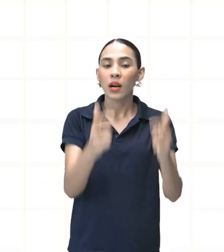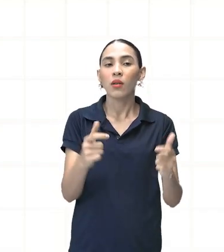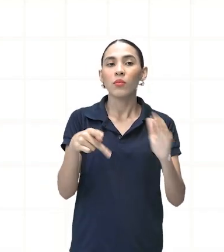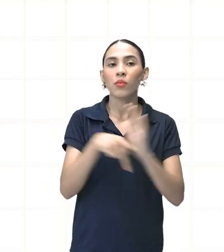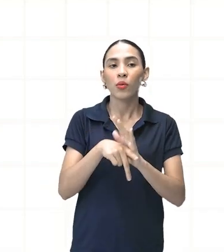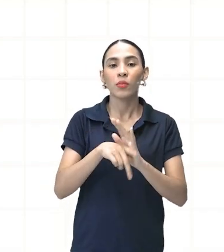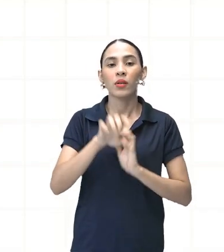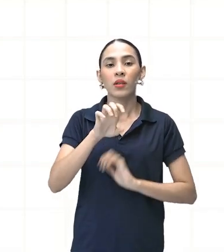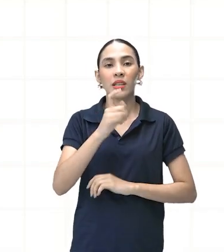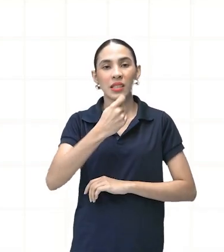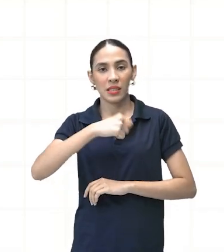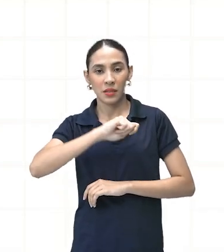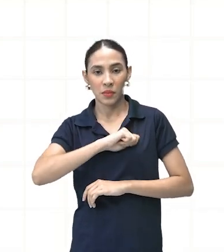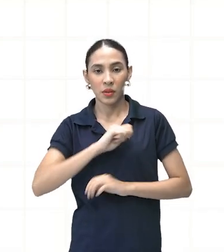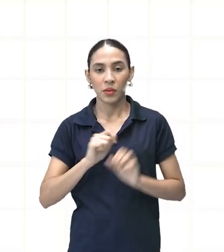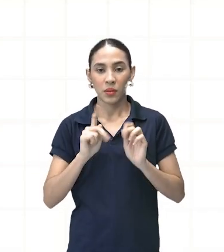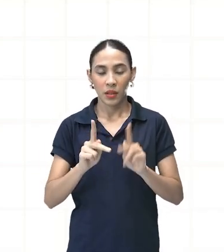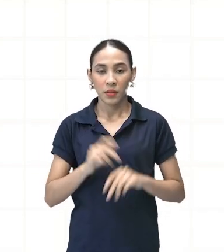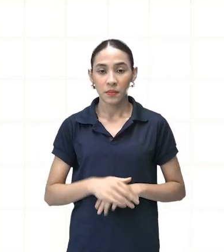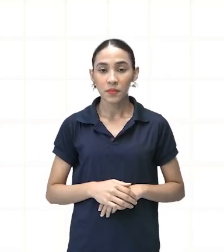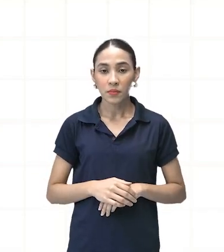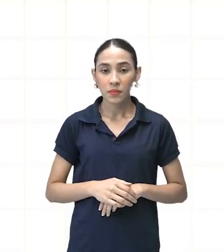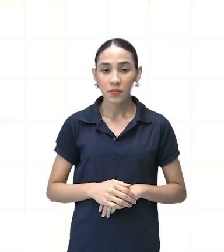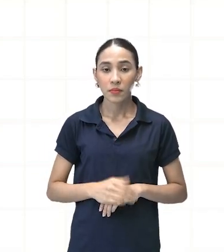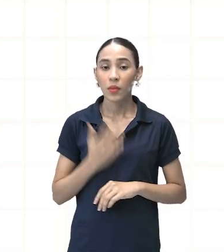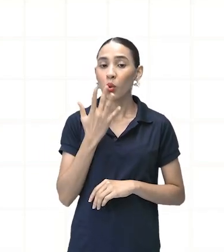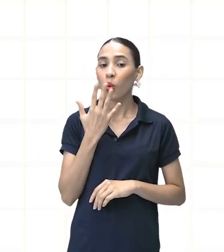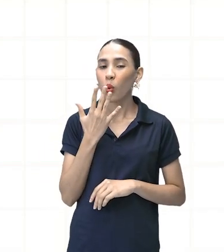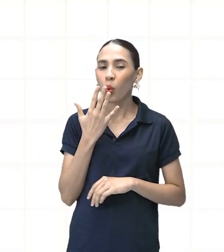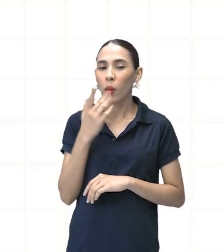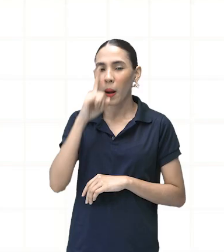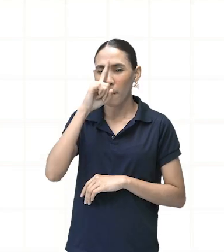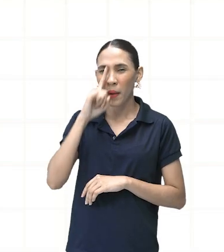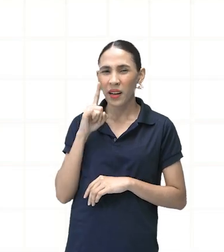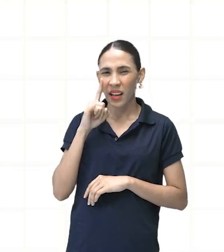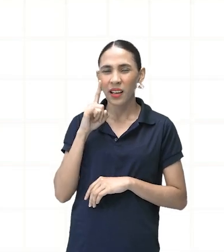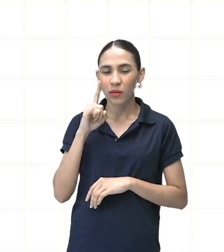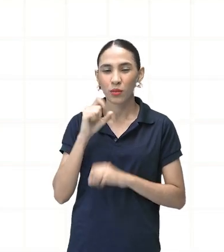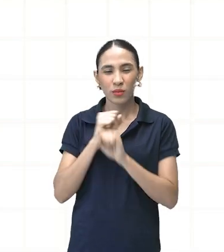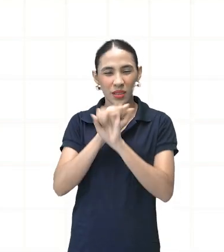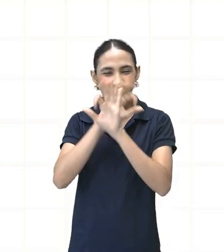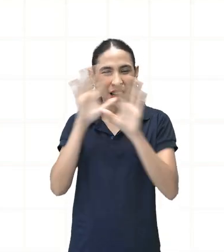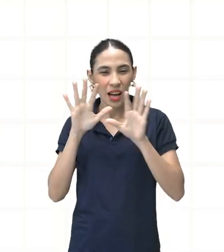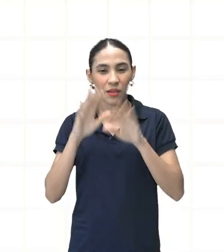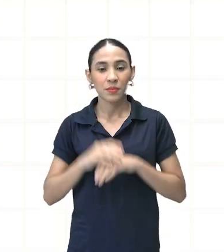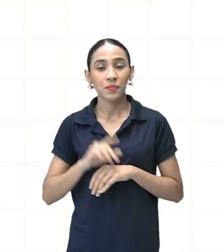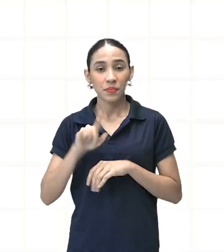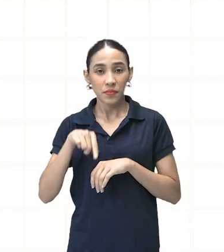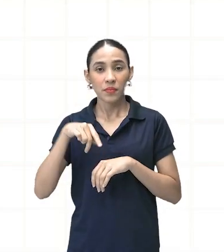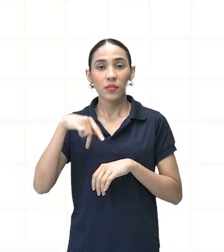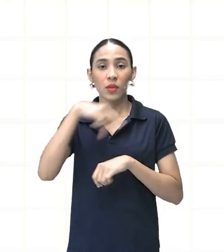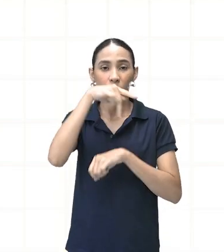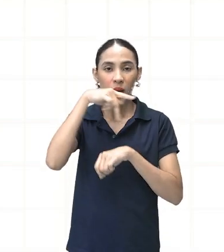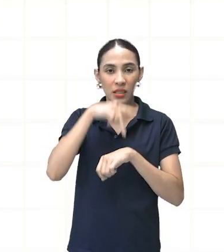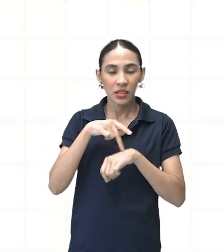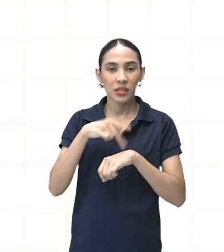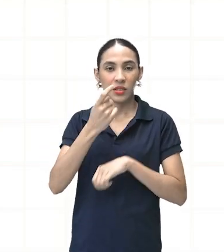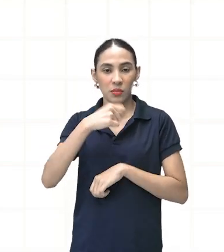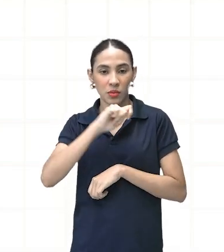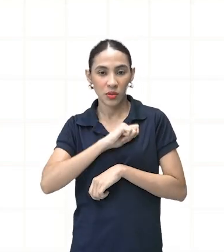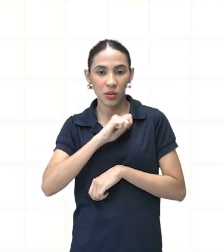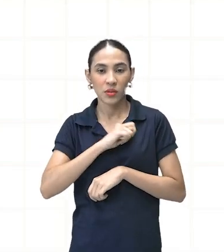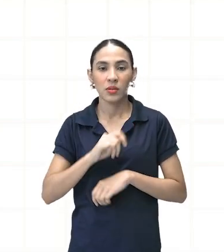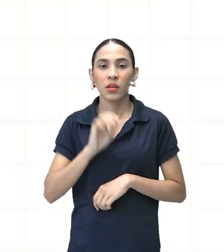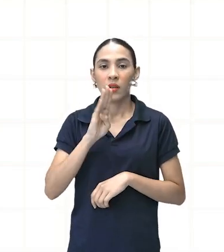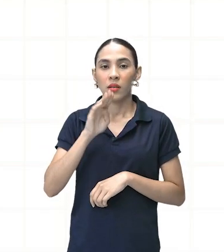na Espanha, tá? Enquanto esse amarelo ali, creme, né, vai ser a província espanhola, que os